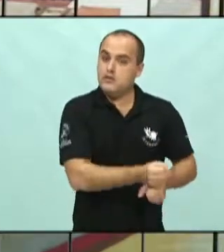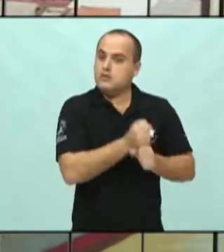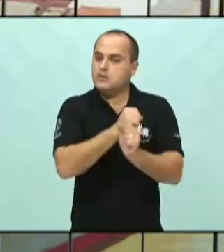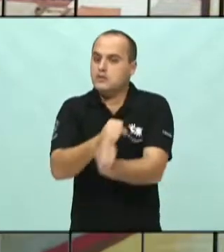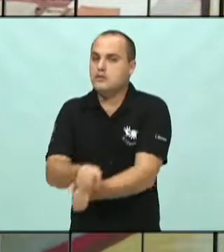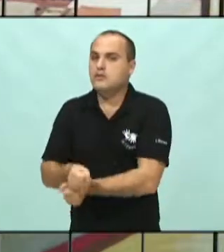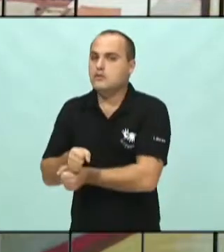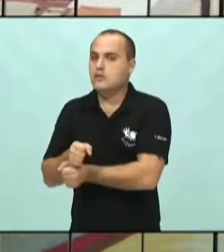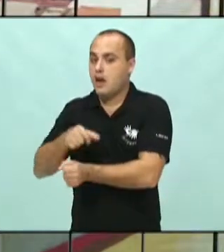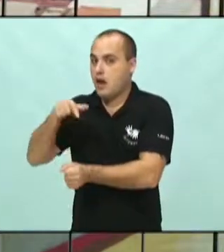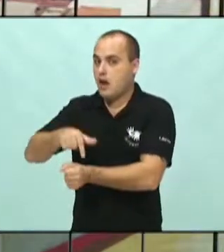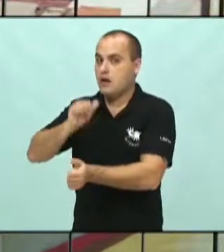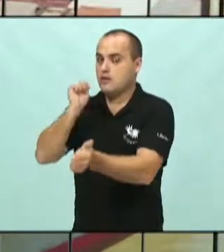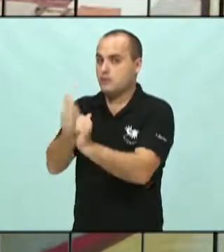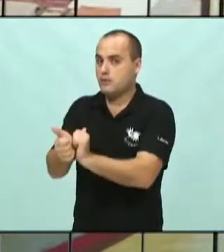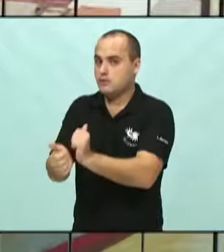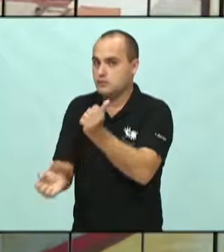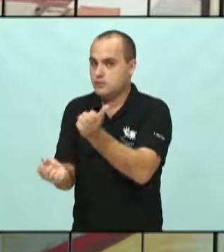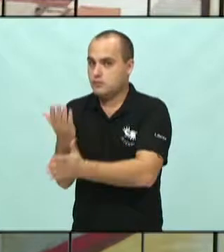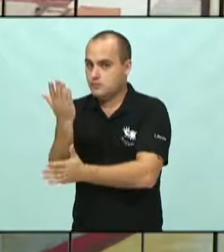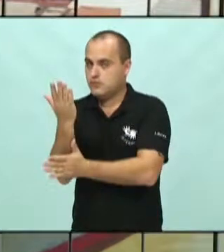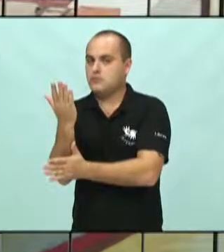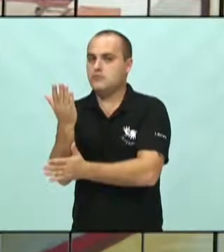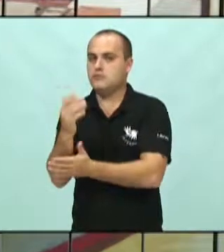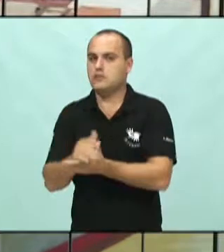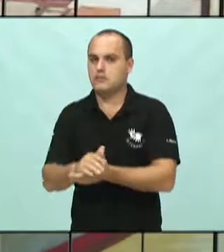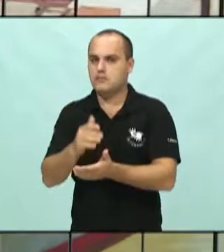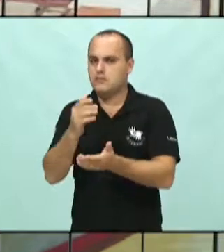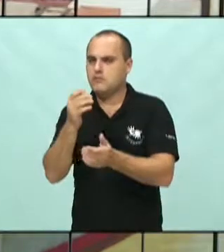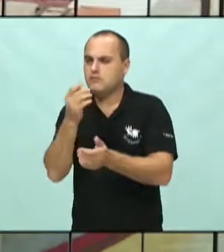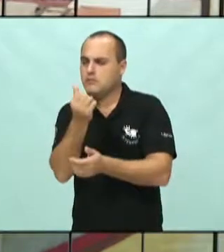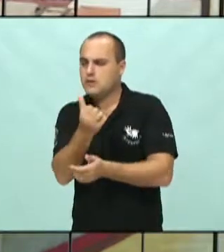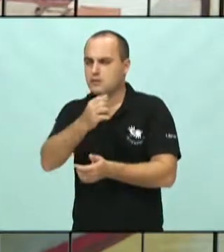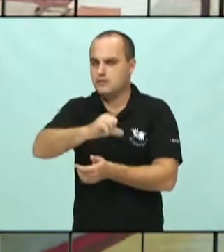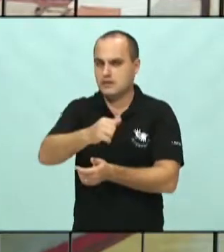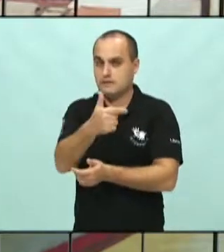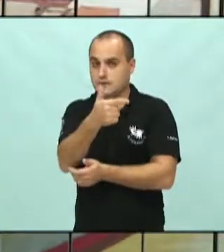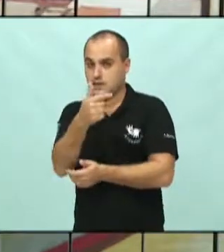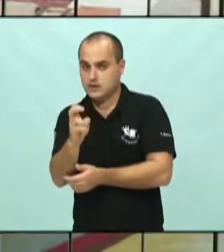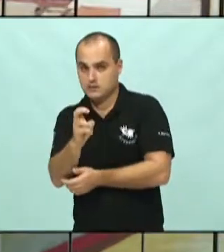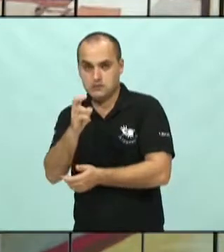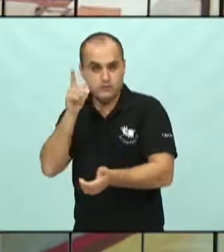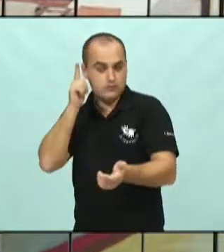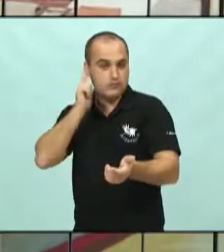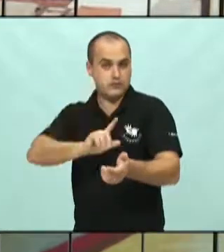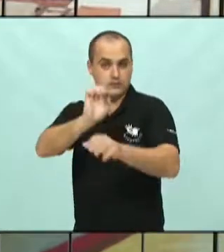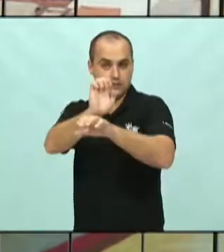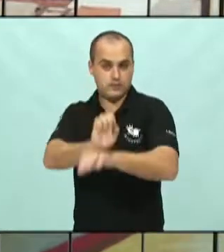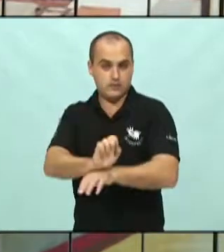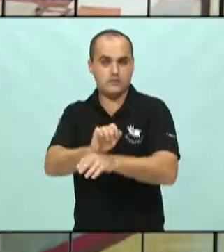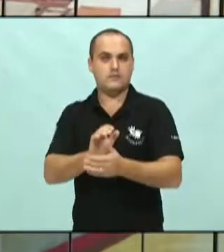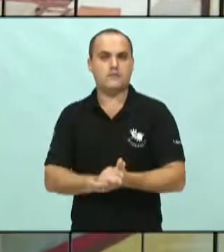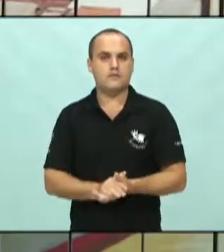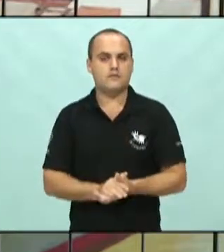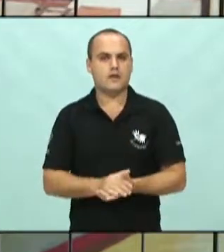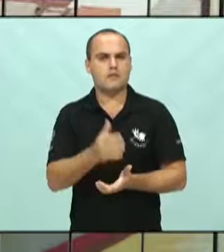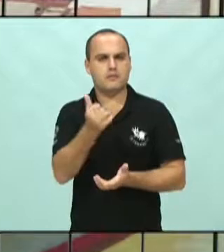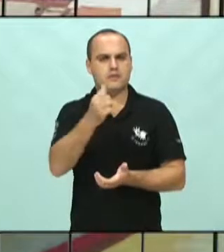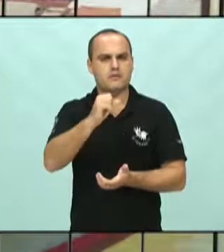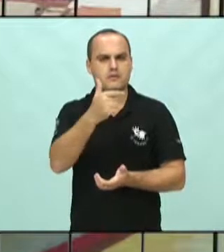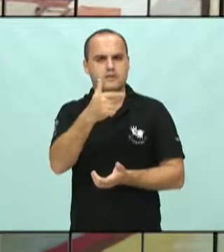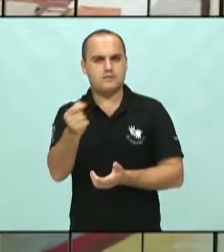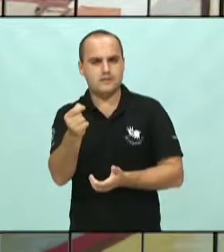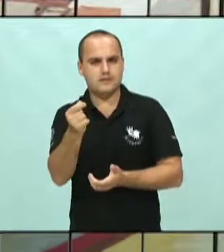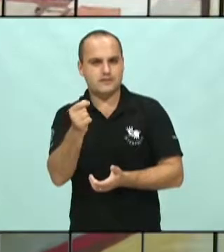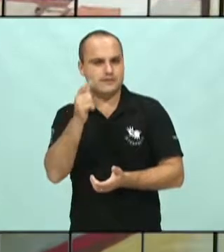ao Marcílio, né? Ele foi campeão estadual em 1925. Em 1920, ele foi campeão